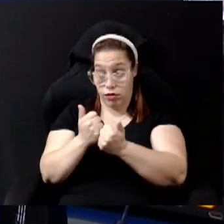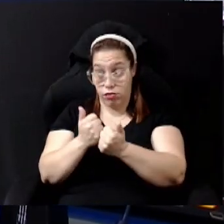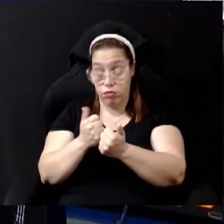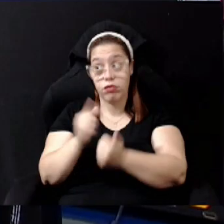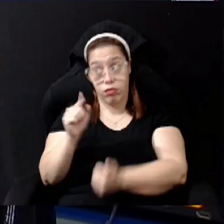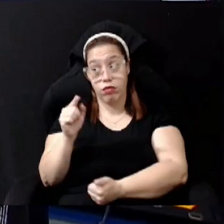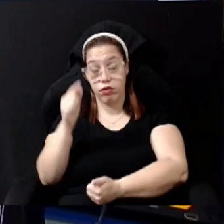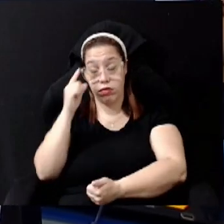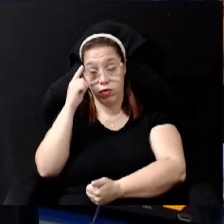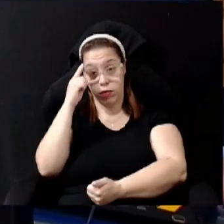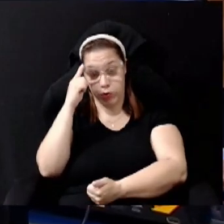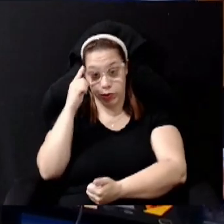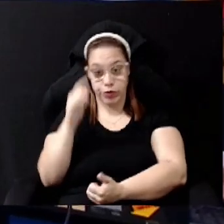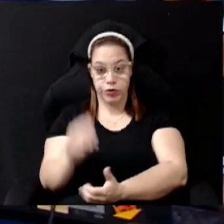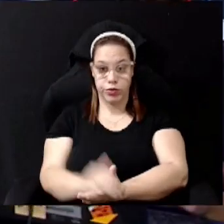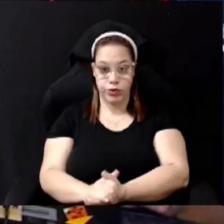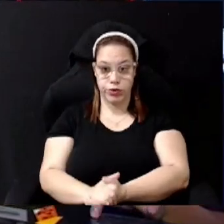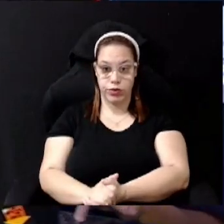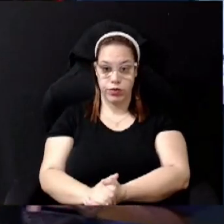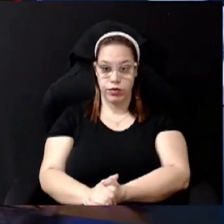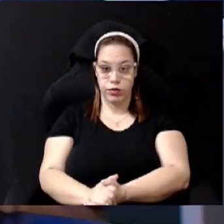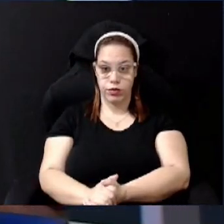Então, assim,